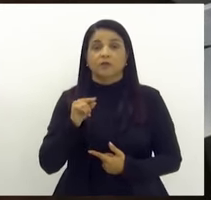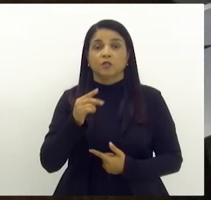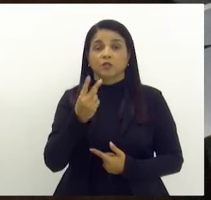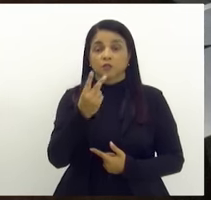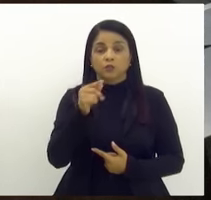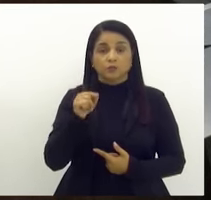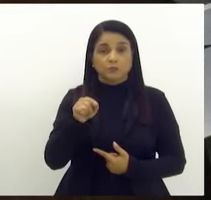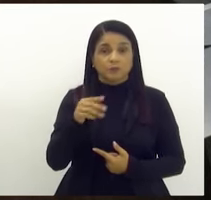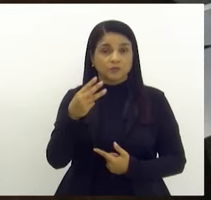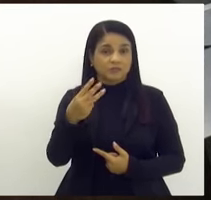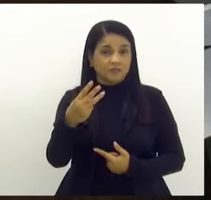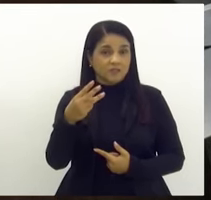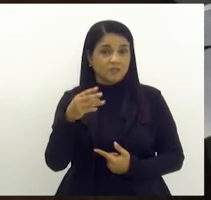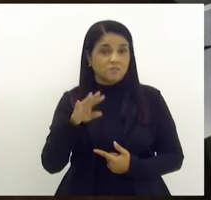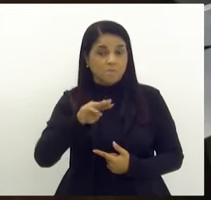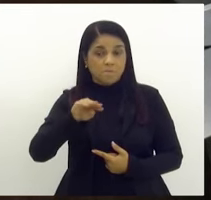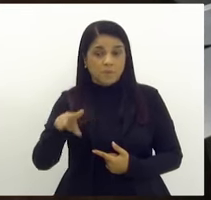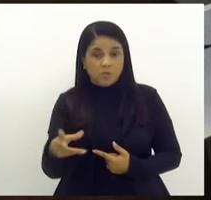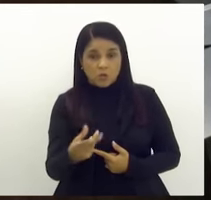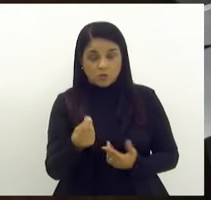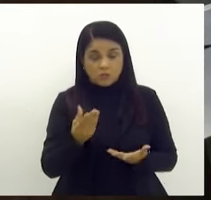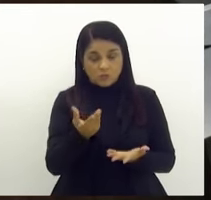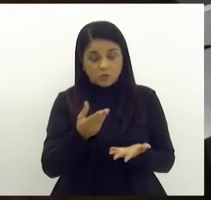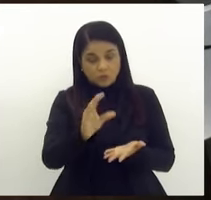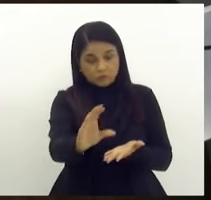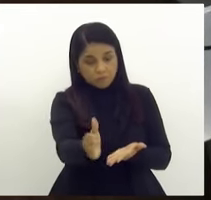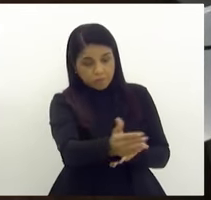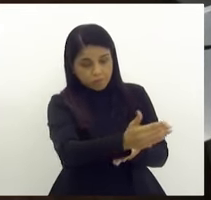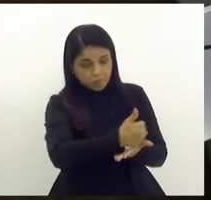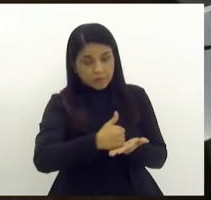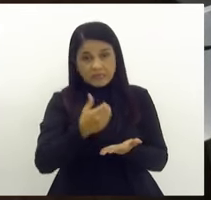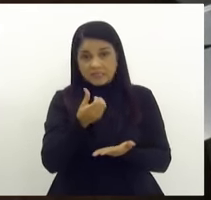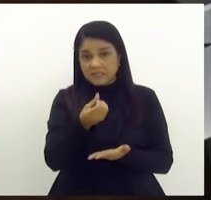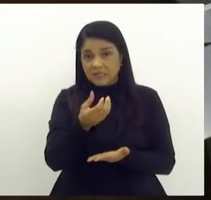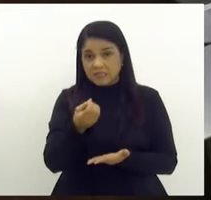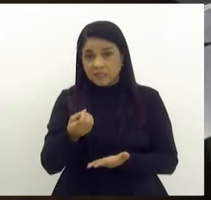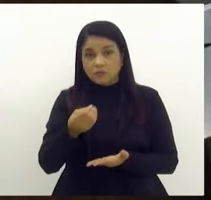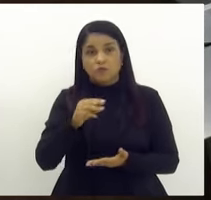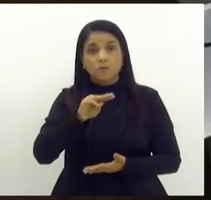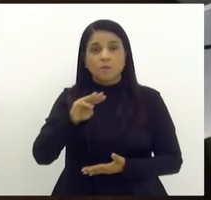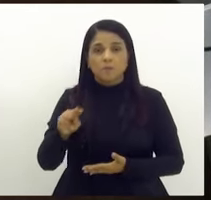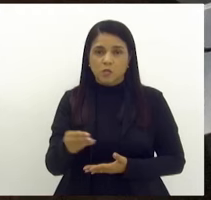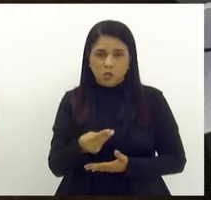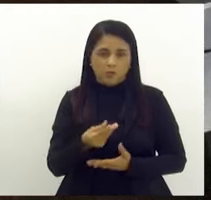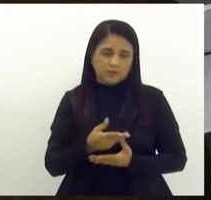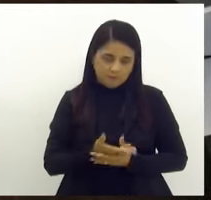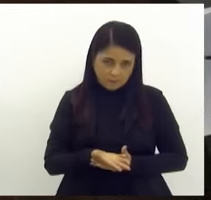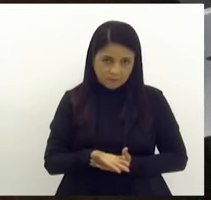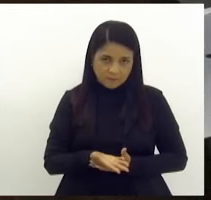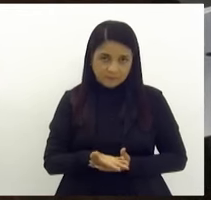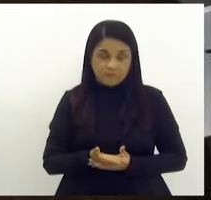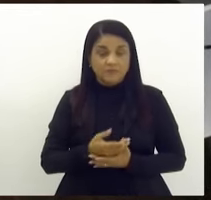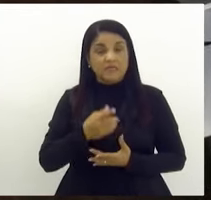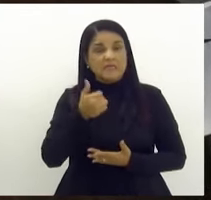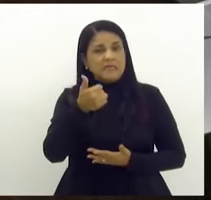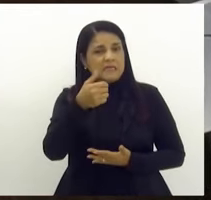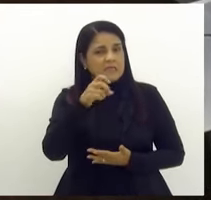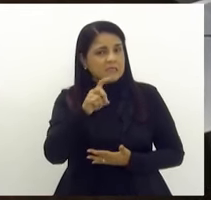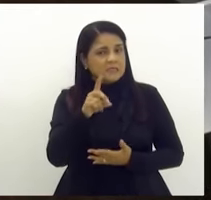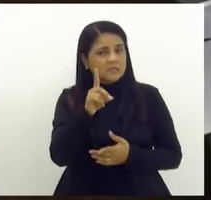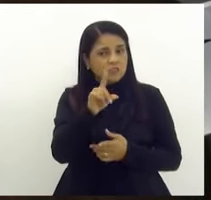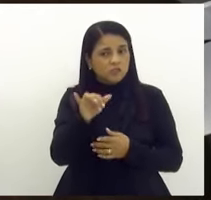hoje 600 milhões de por causa dessas exceções e há 15 dias